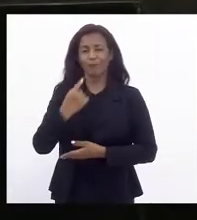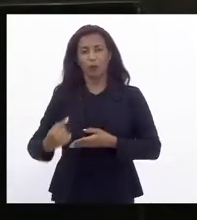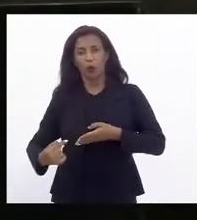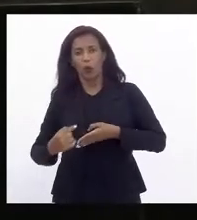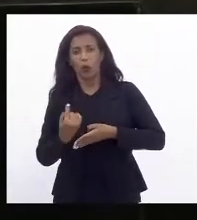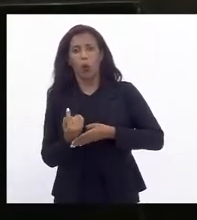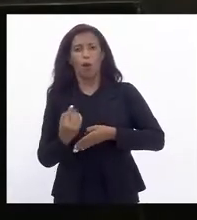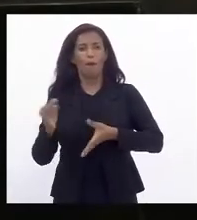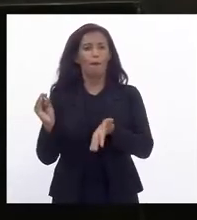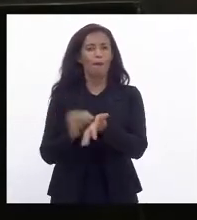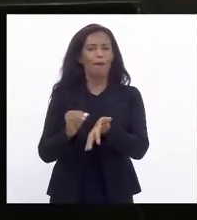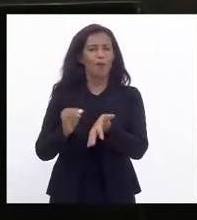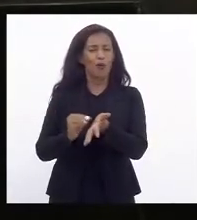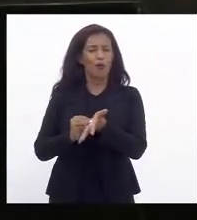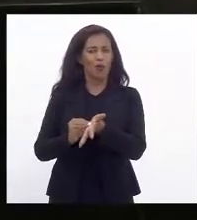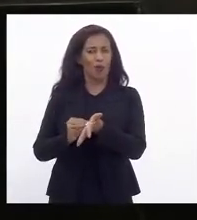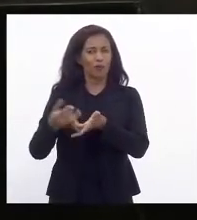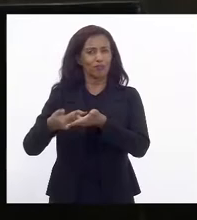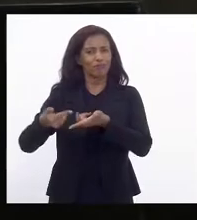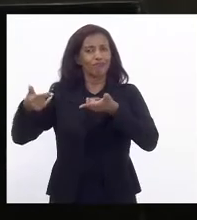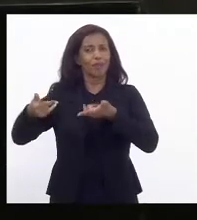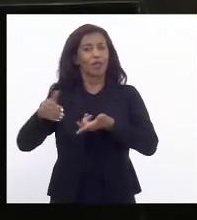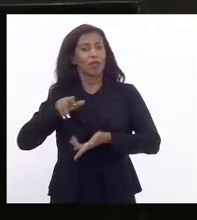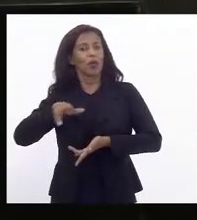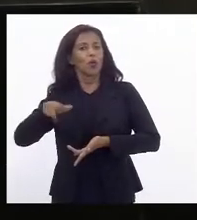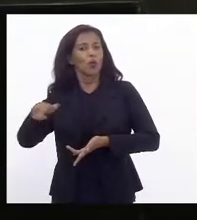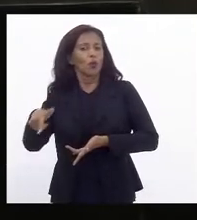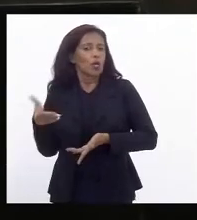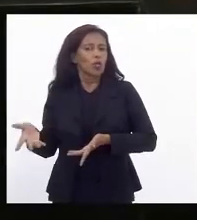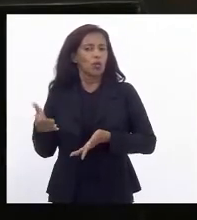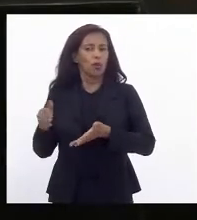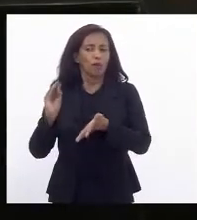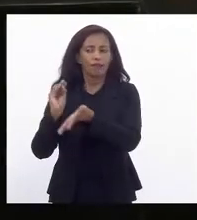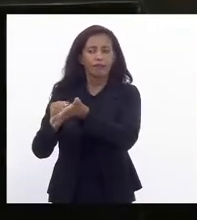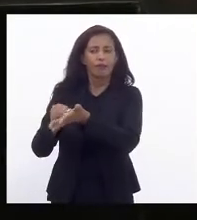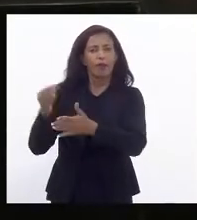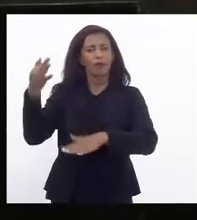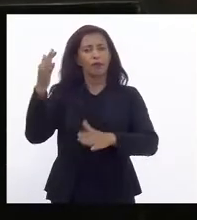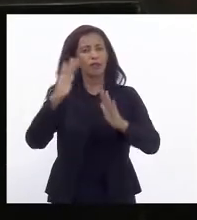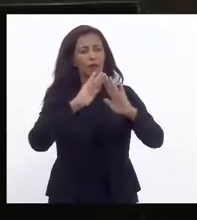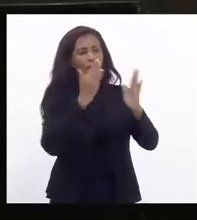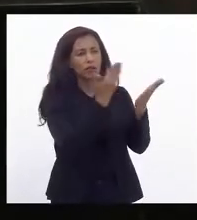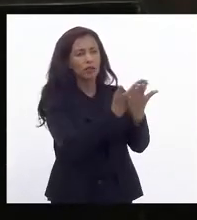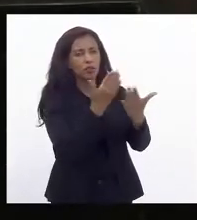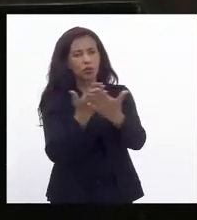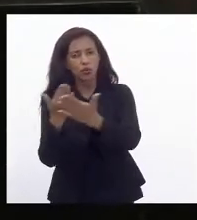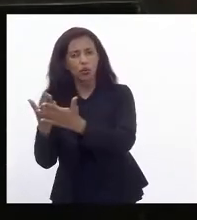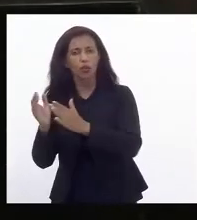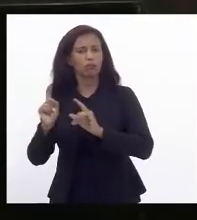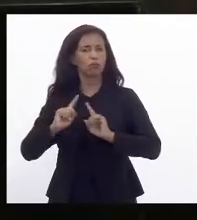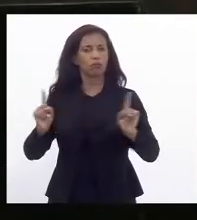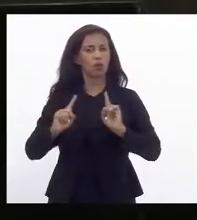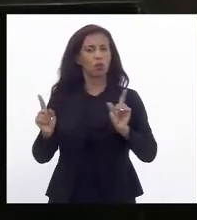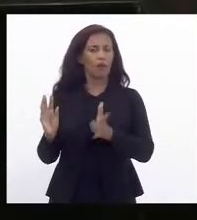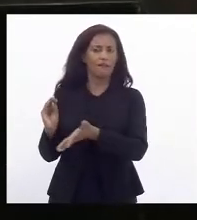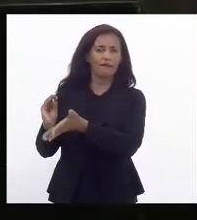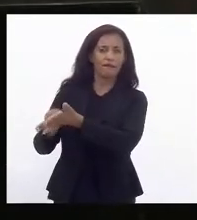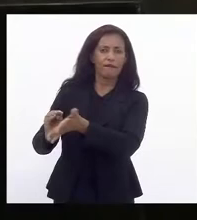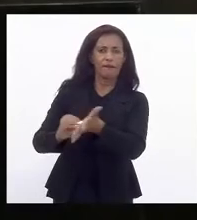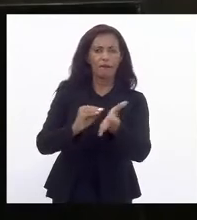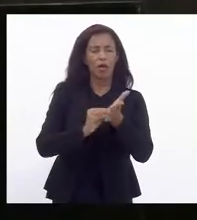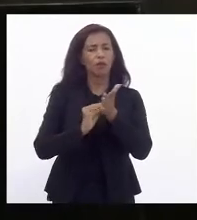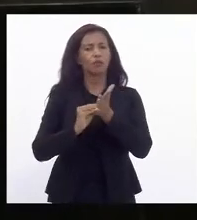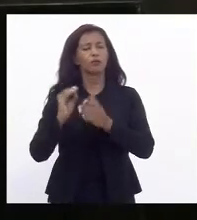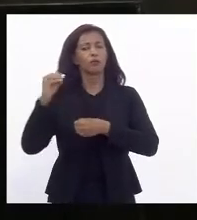conta da ausência desse item. Então, não é só sobre a evasão escolar das nossas meninas e adolescentes, não é só sobre